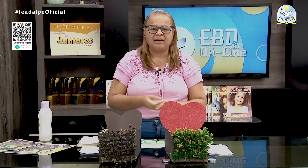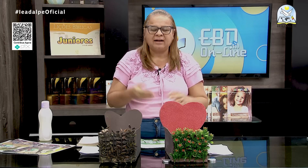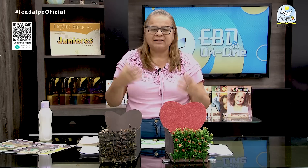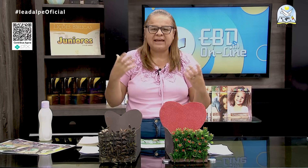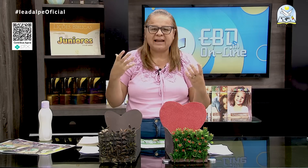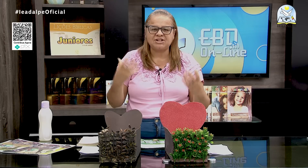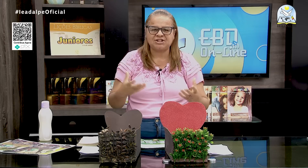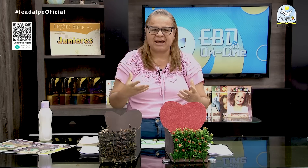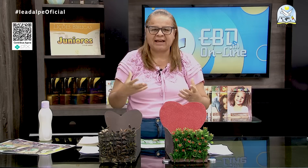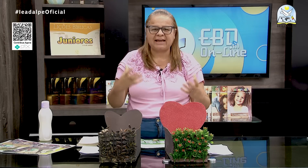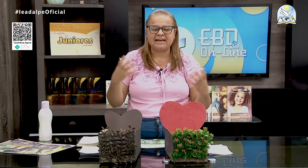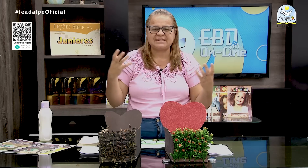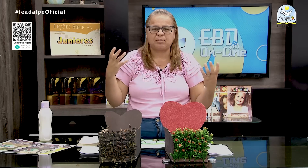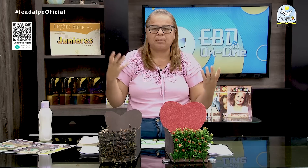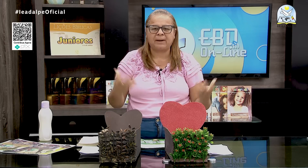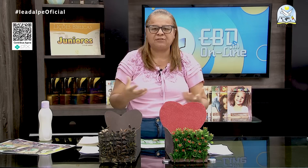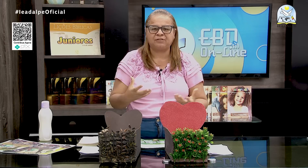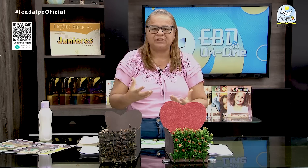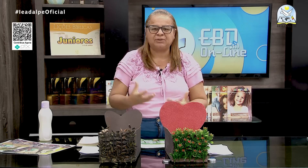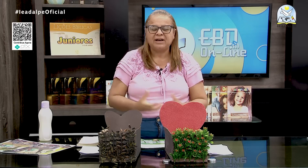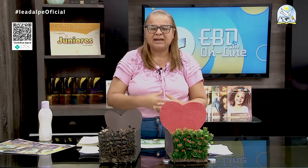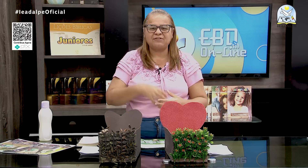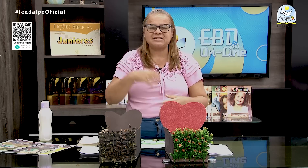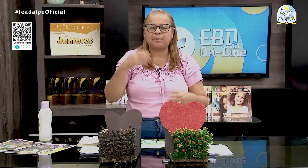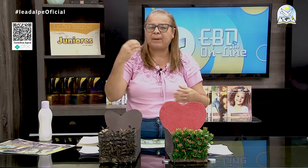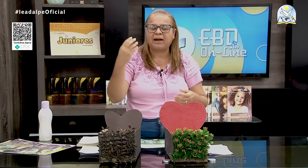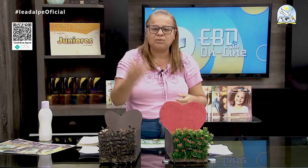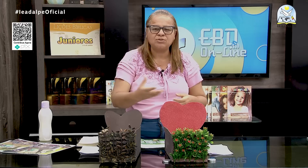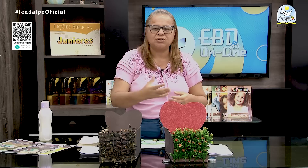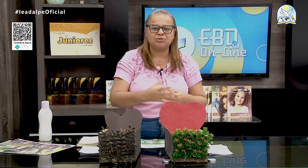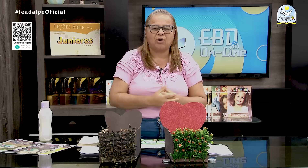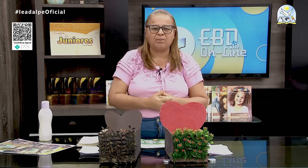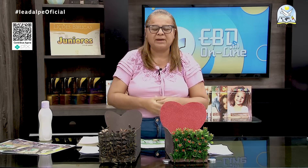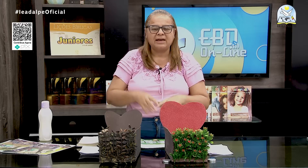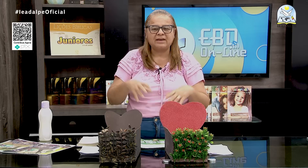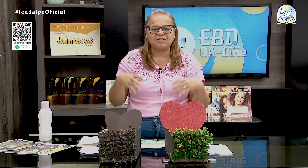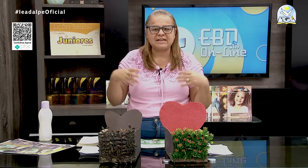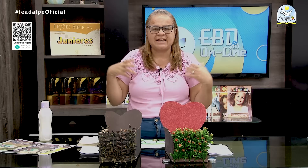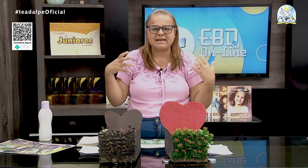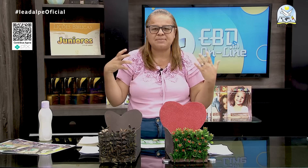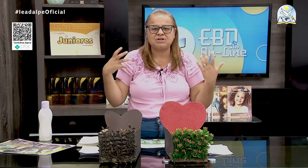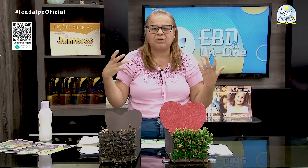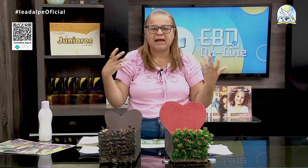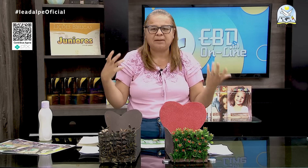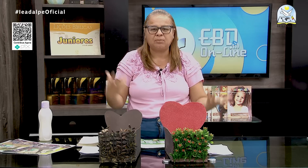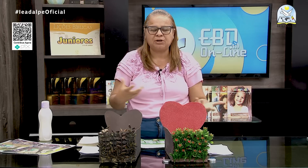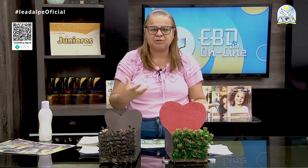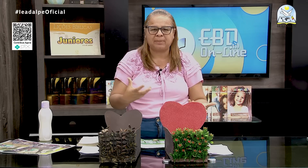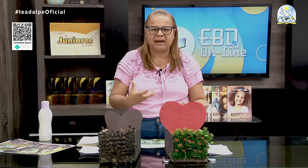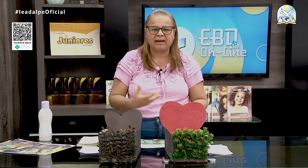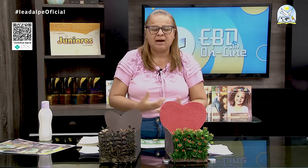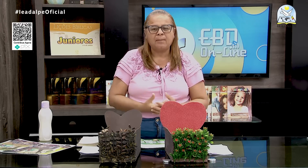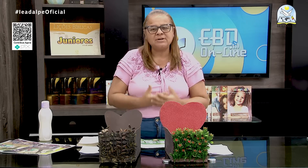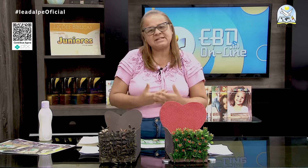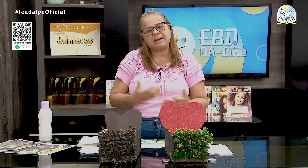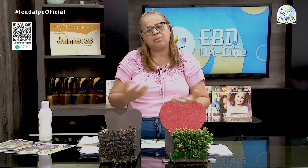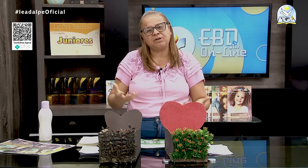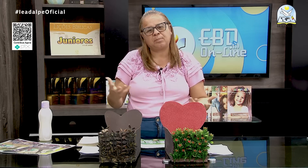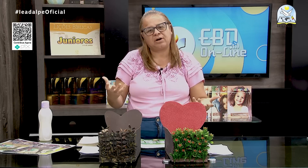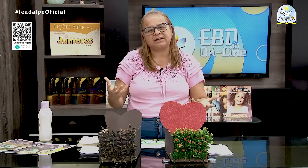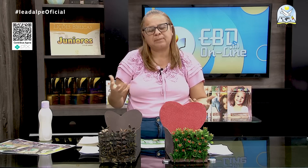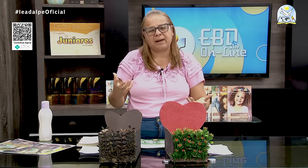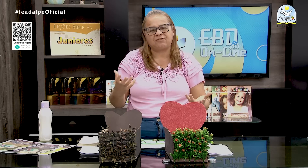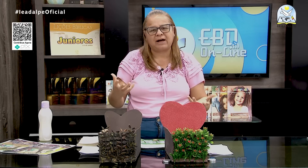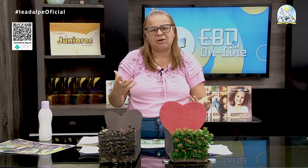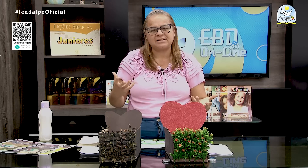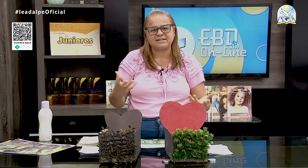nenhuma que ele chega e recebam bem-vindo que você pergunte o nome que você recepcione ele muito bem pois isso